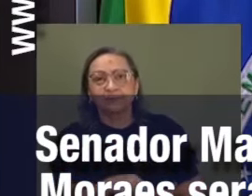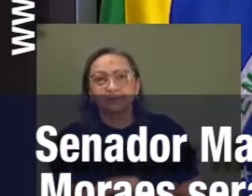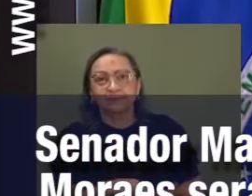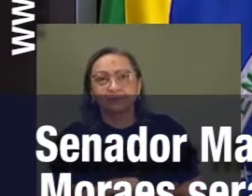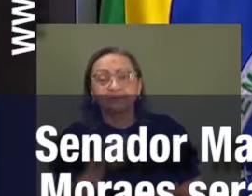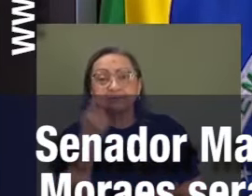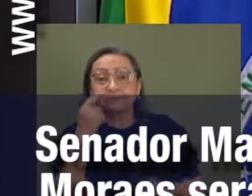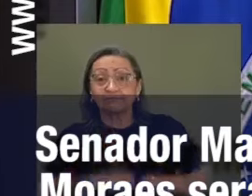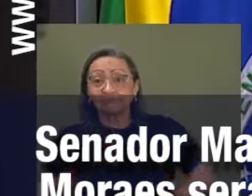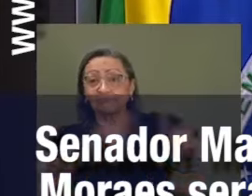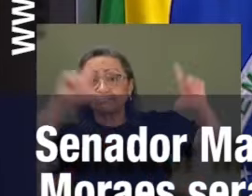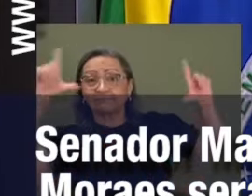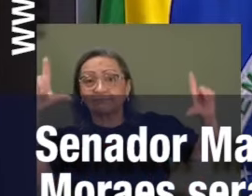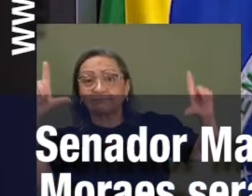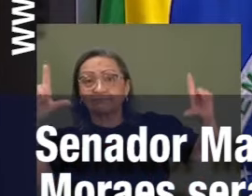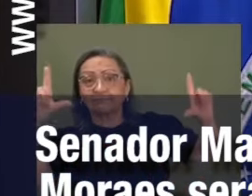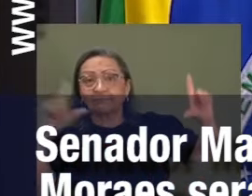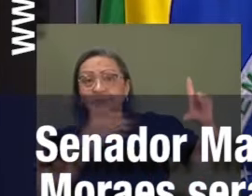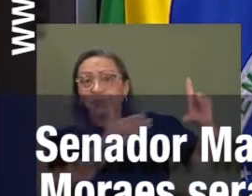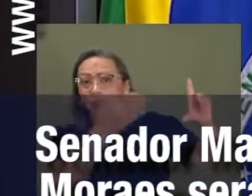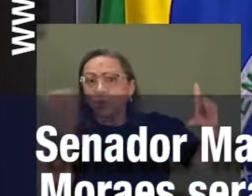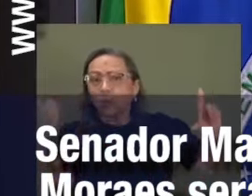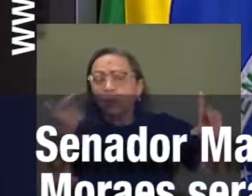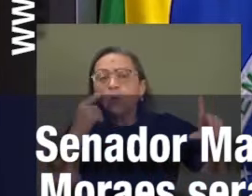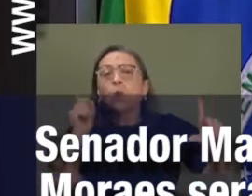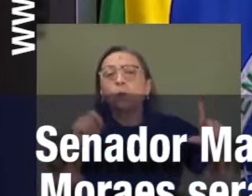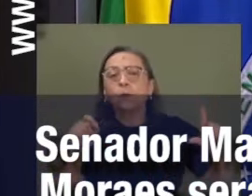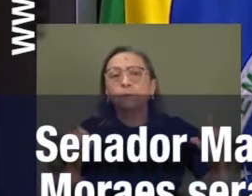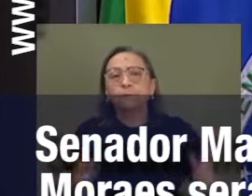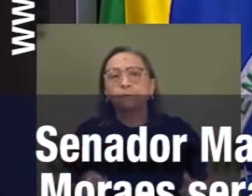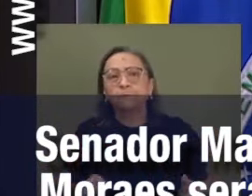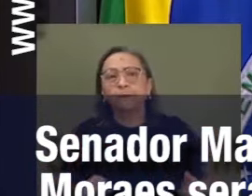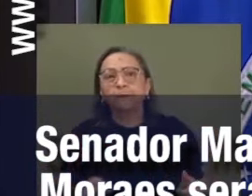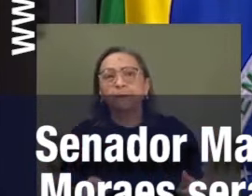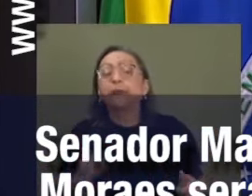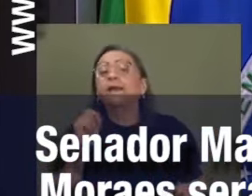para o telão, para ele não ser morto. Que, inclusive,